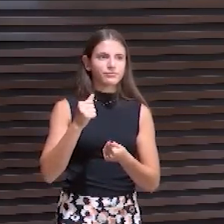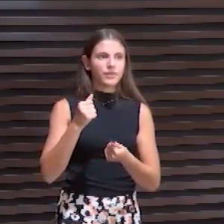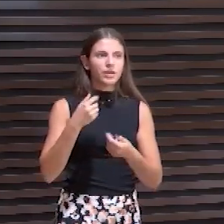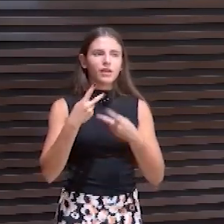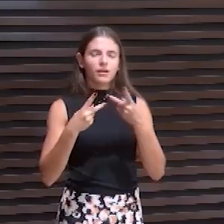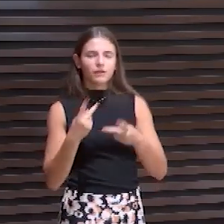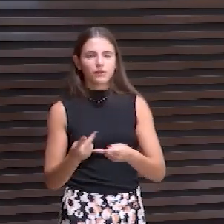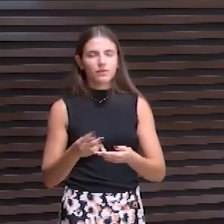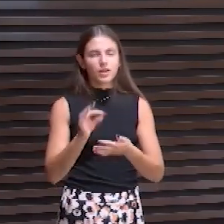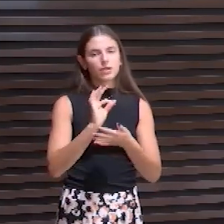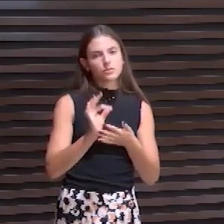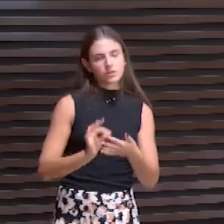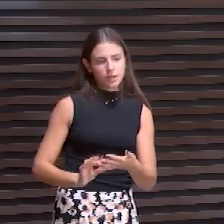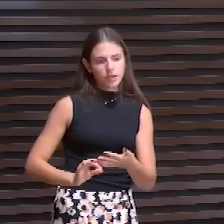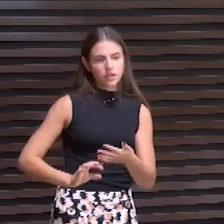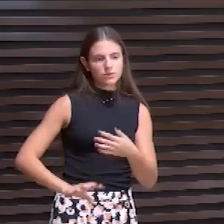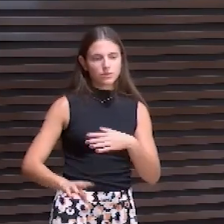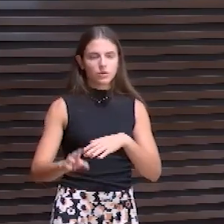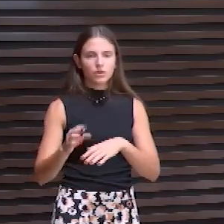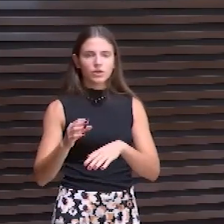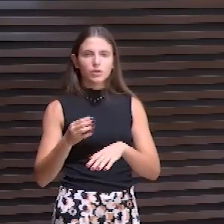cuidar da viúva gentílica.